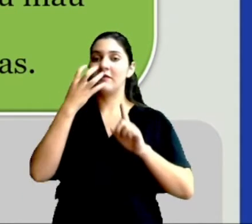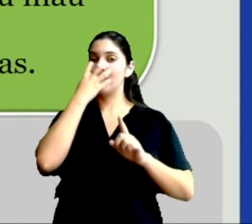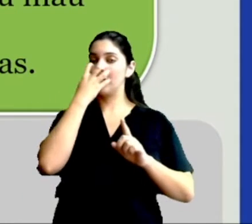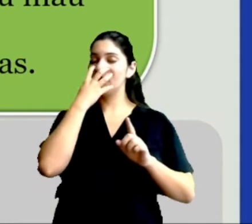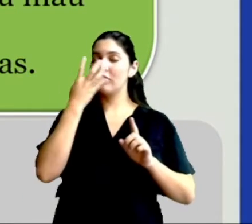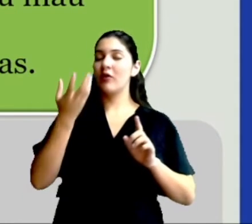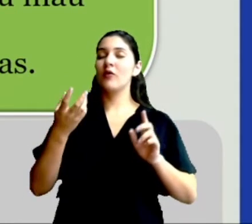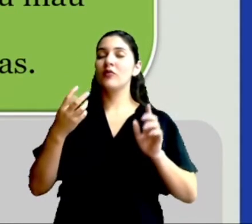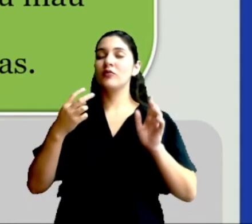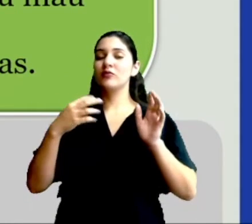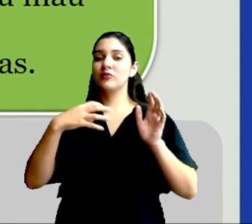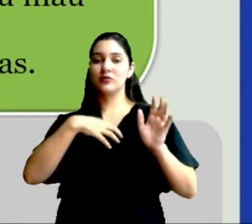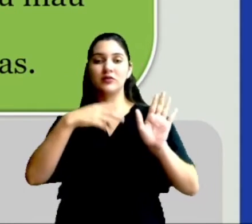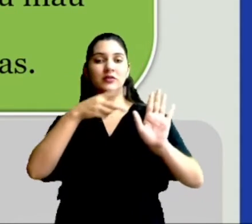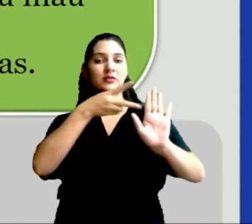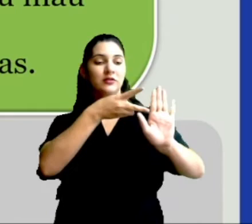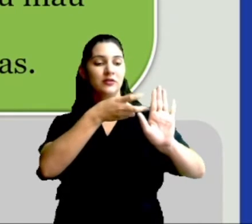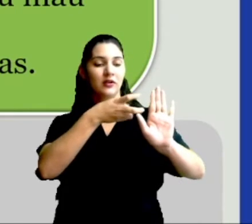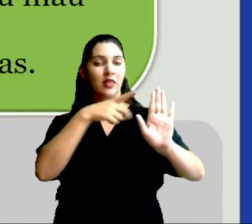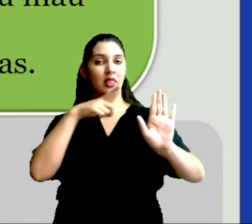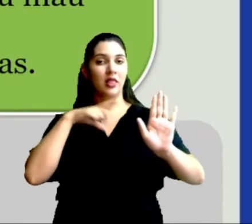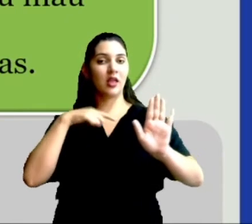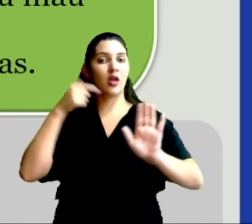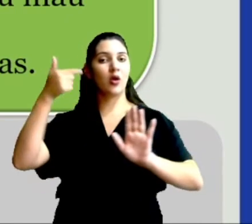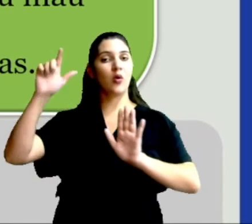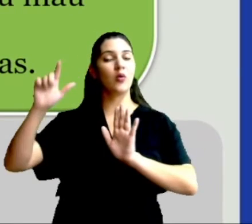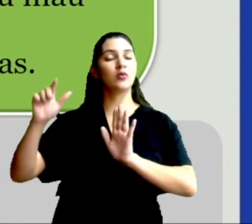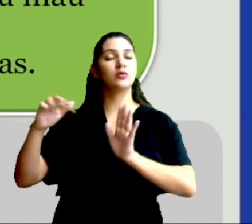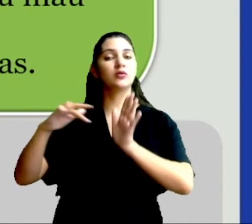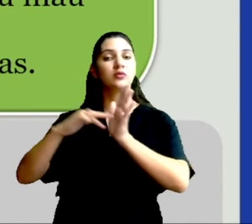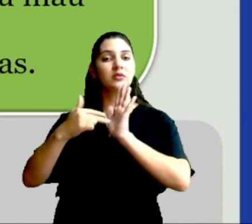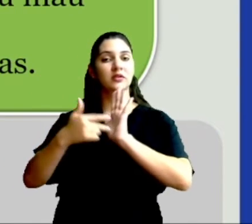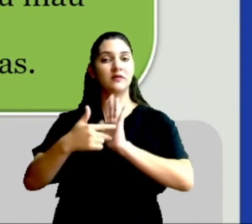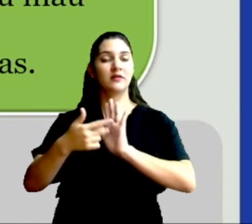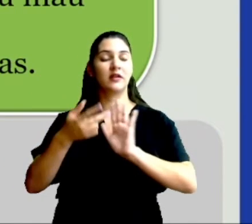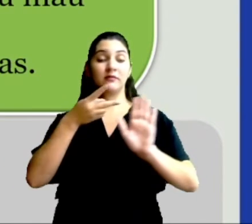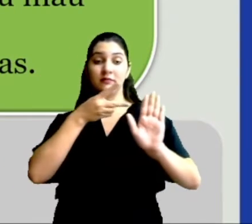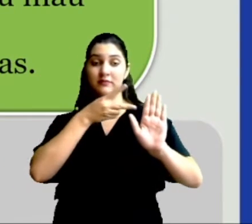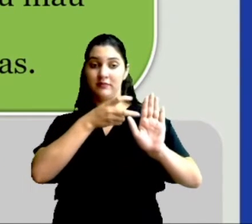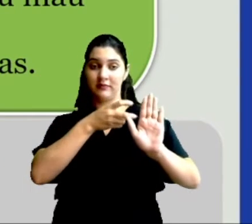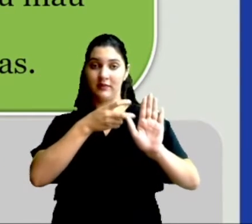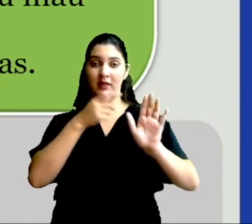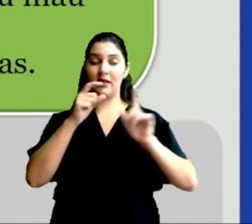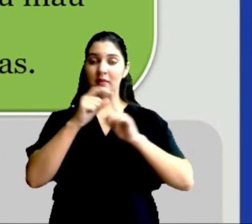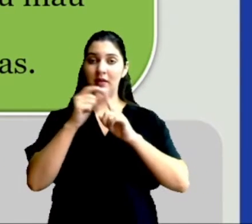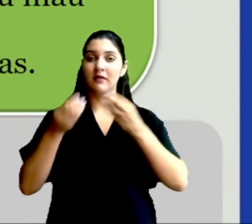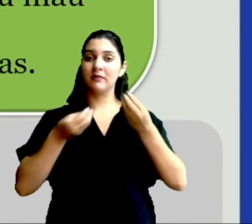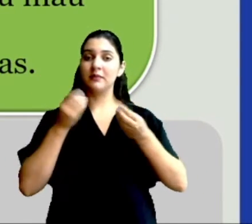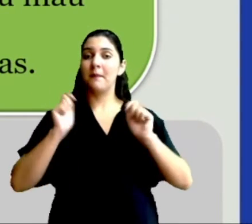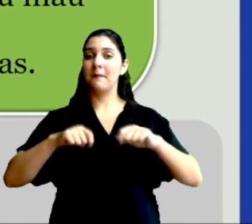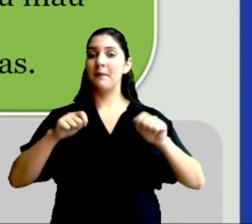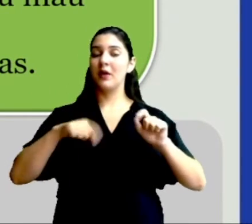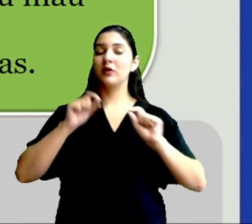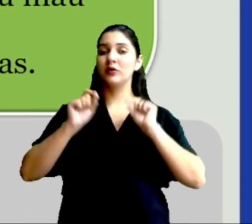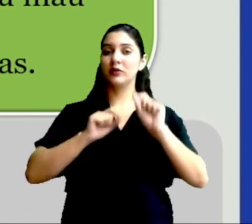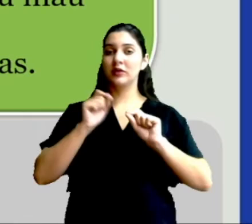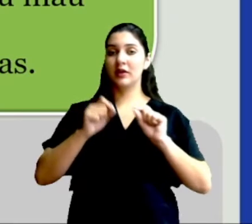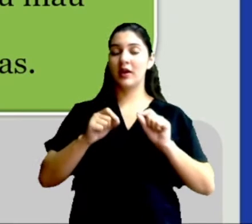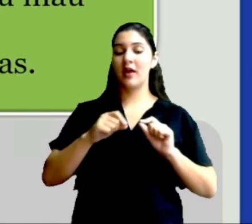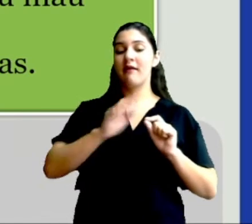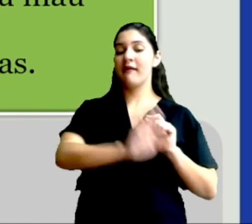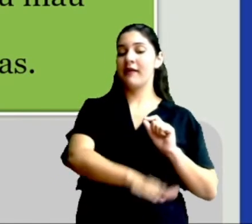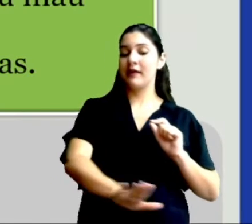figurado. Também temos outro significado no sentido figurado da palavra. Também pode ser criança